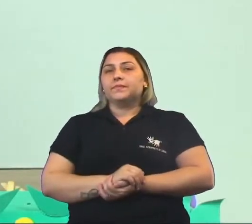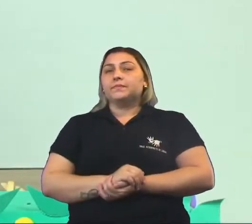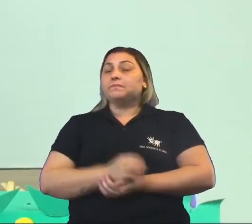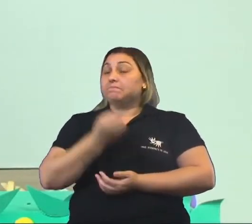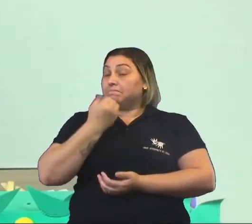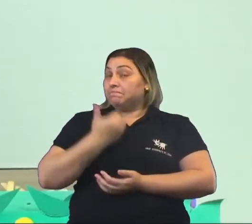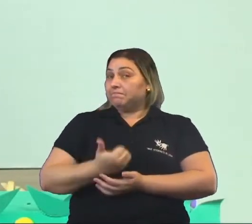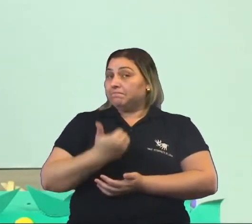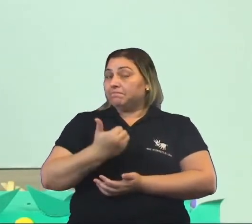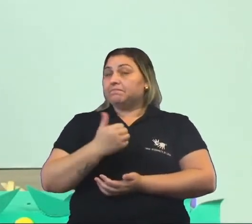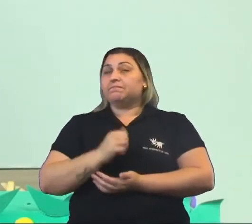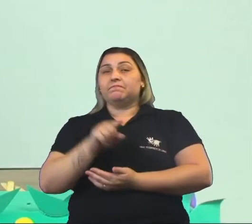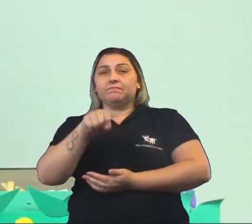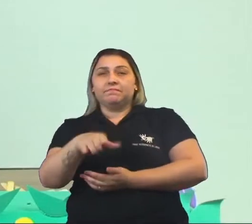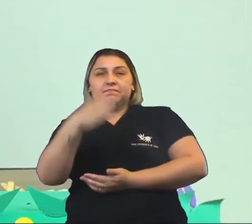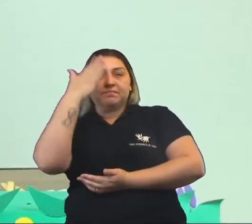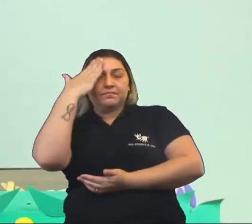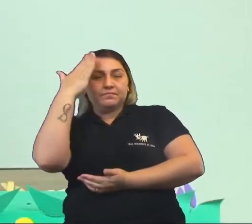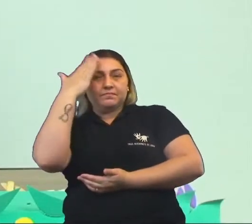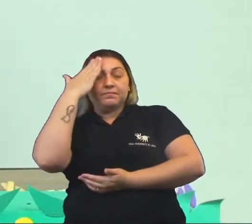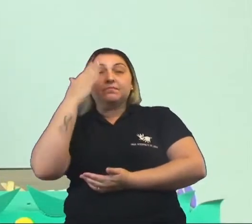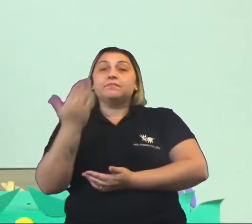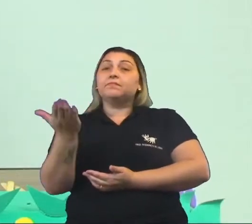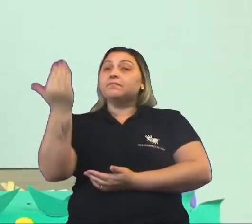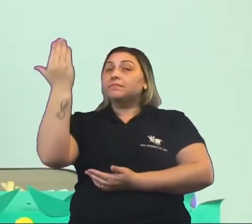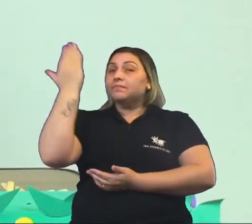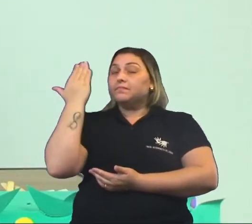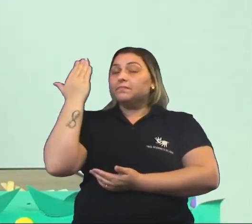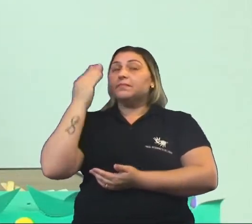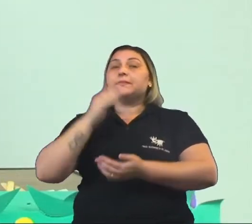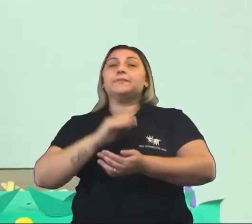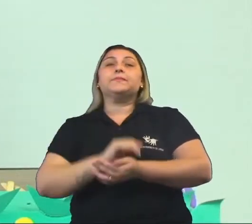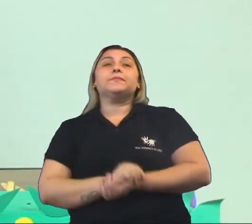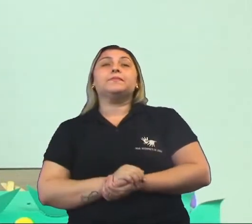Muito bem. Você sabia que no passado